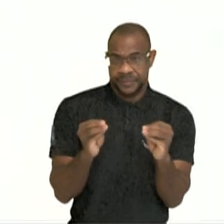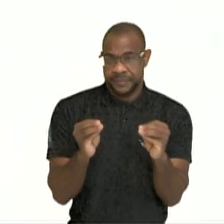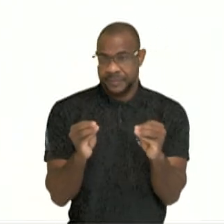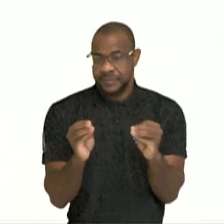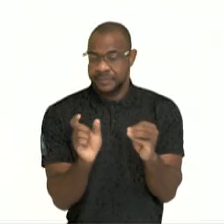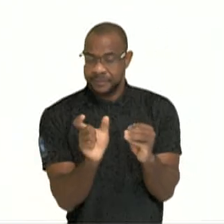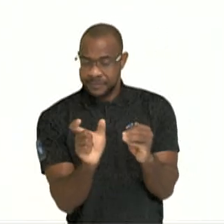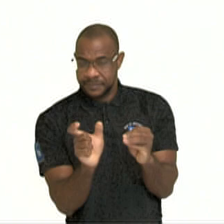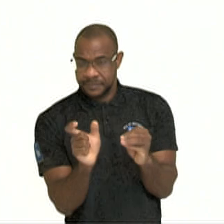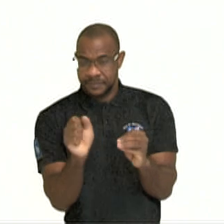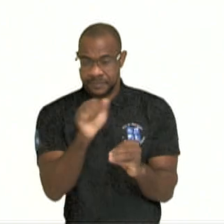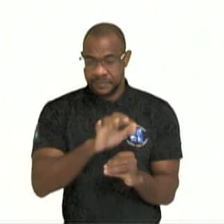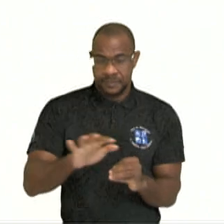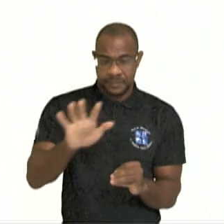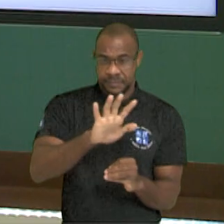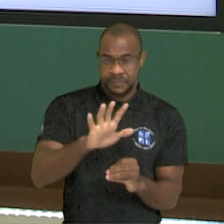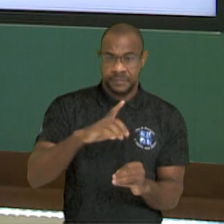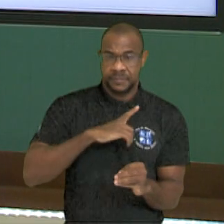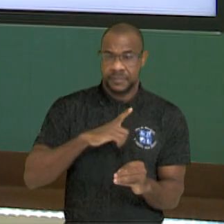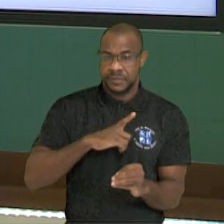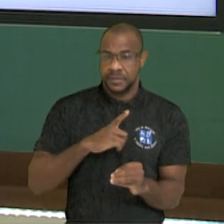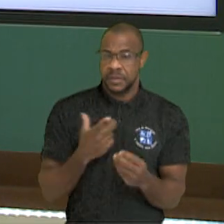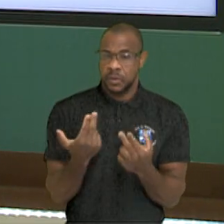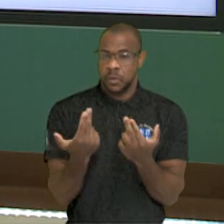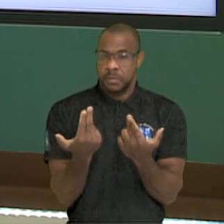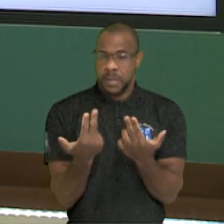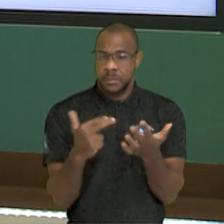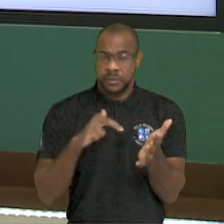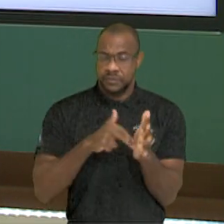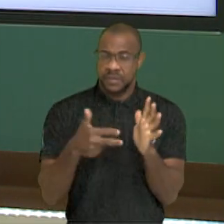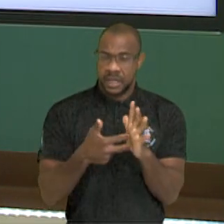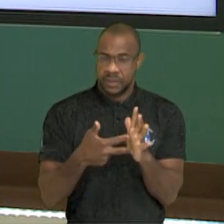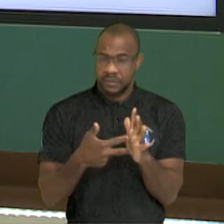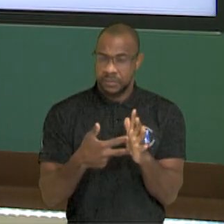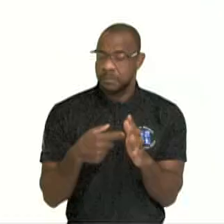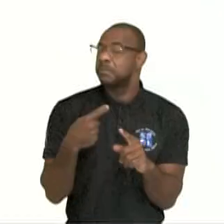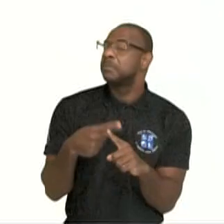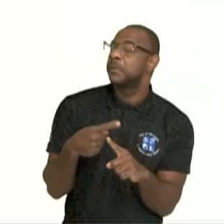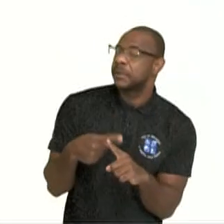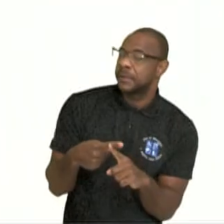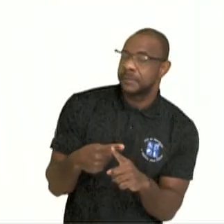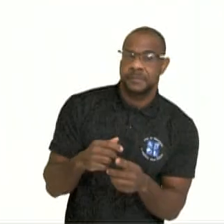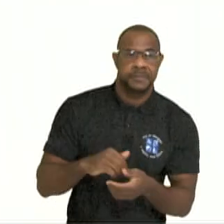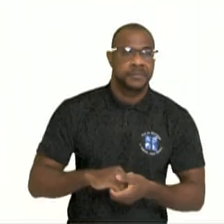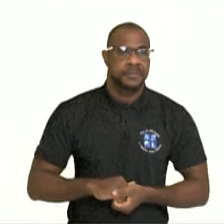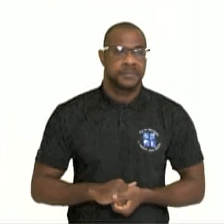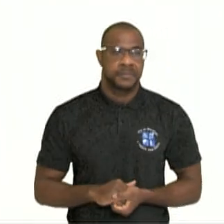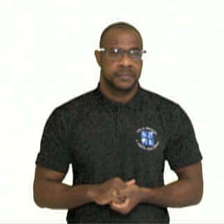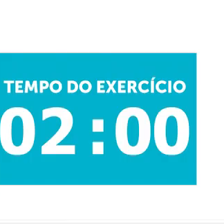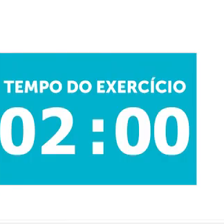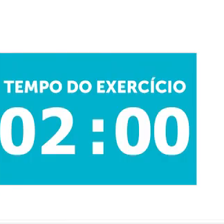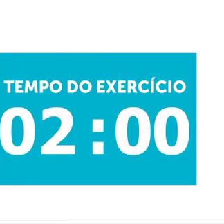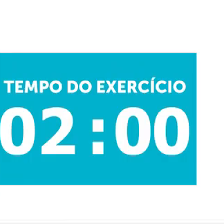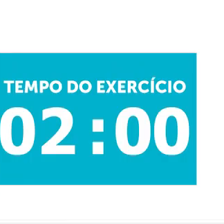ideias, produziria o mesmo sentido? Será? E por quê? Já voltamos.